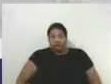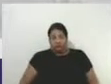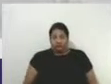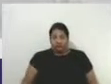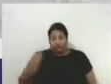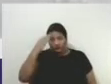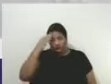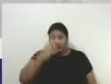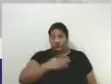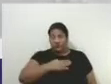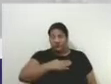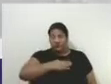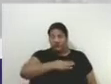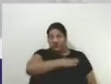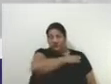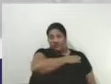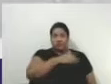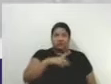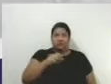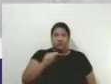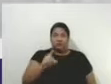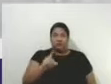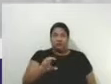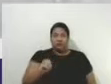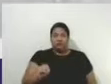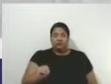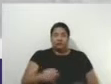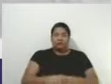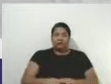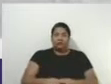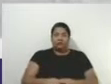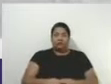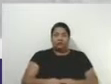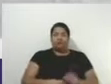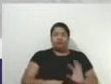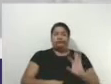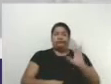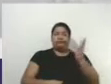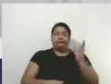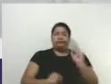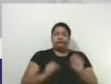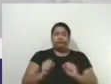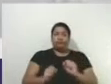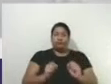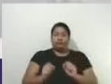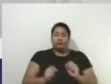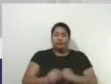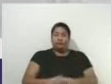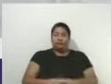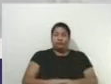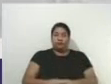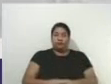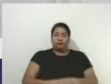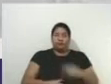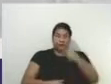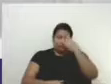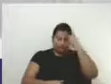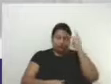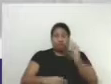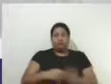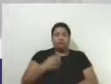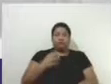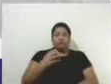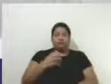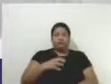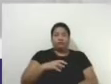E o que tem acontecido? Tem acontecido que as pessoas passeiam com os seus animais, o